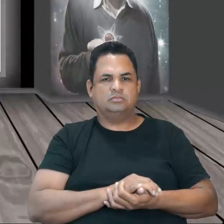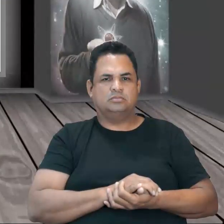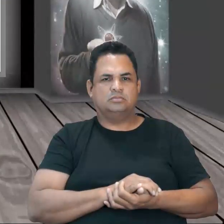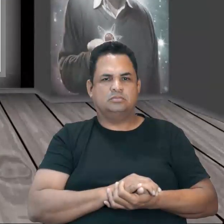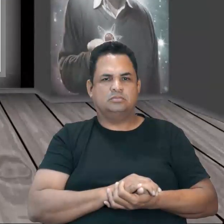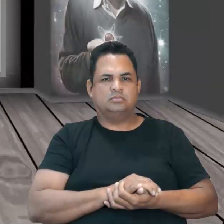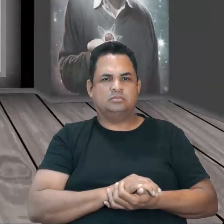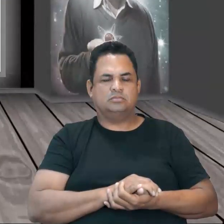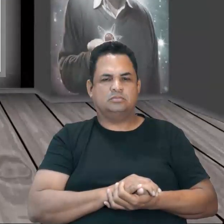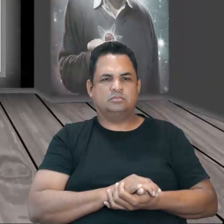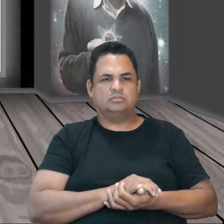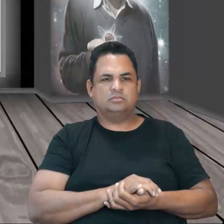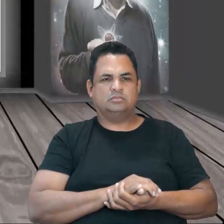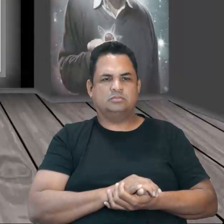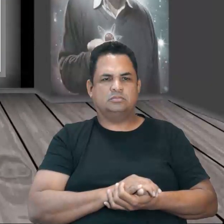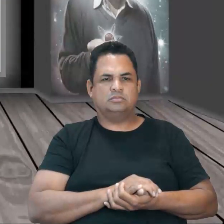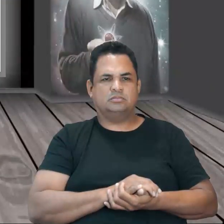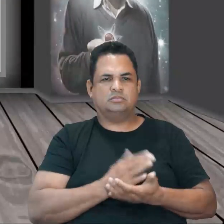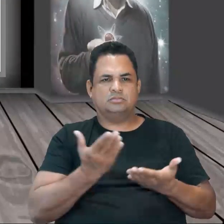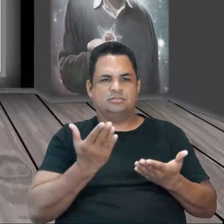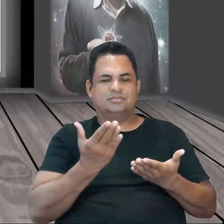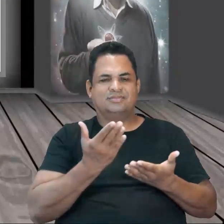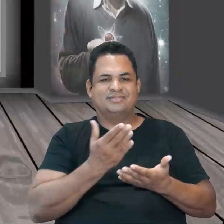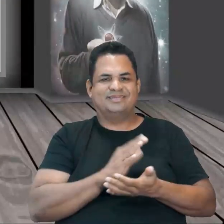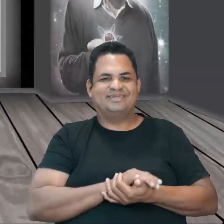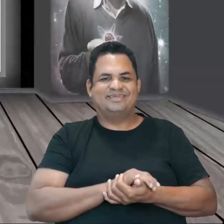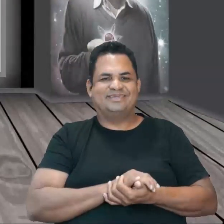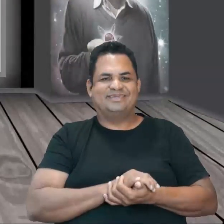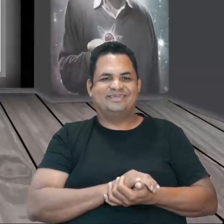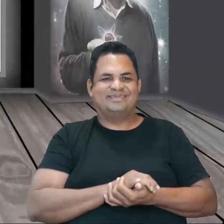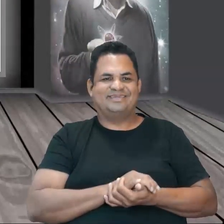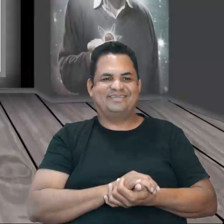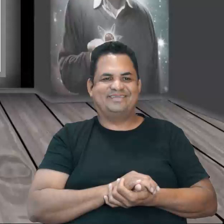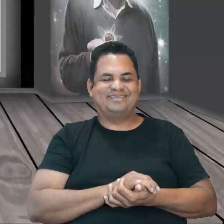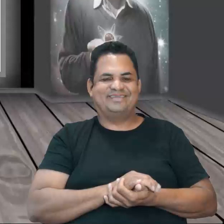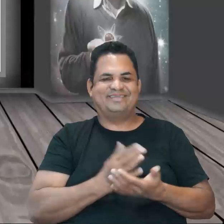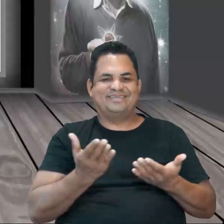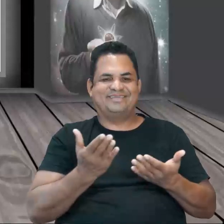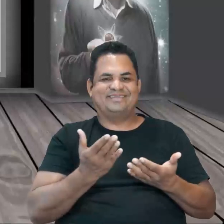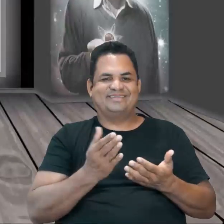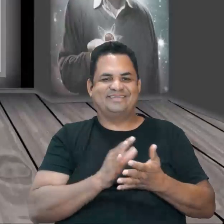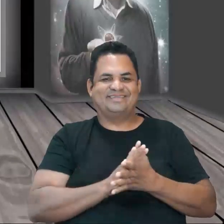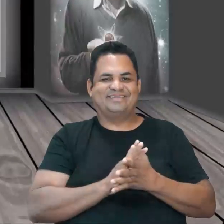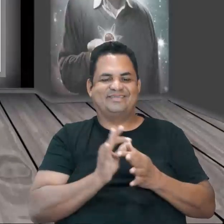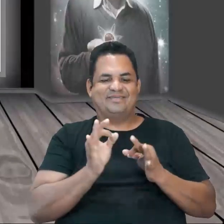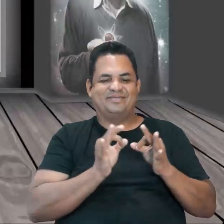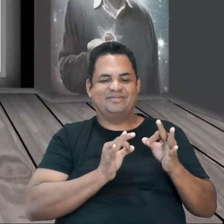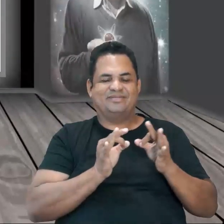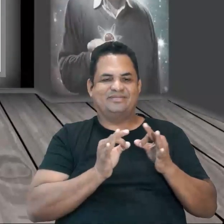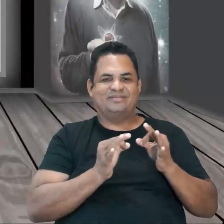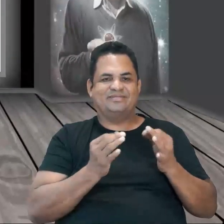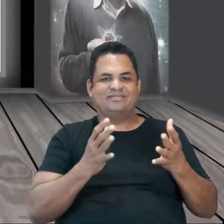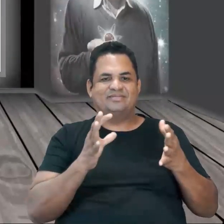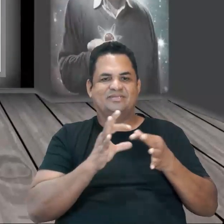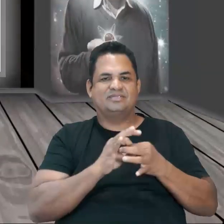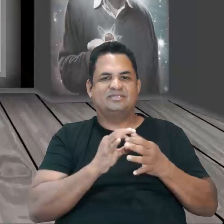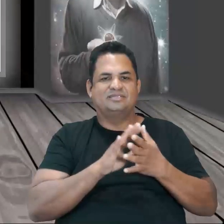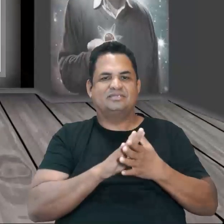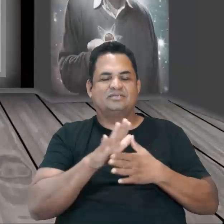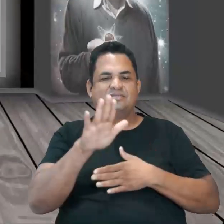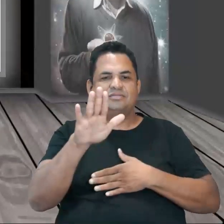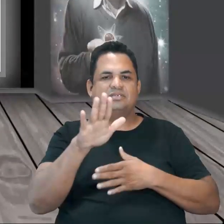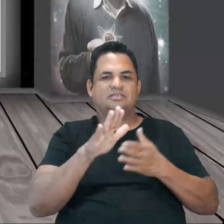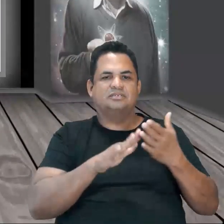formação, como é que fala? Mas não tem a mesma forma e dimensão. Ordem unida, né, que o pessoal fala. Coloca um braço para frente, para o